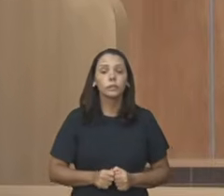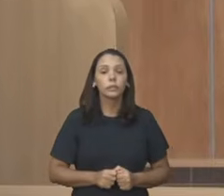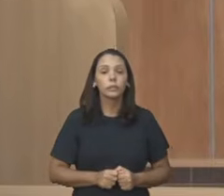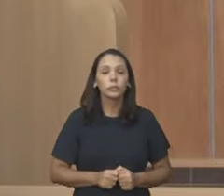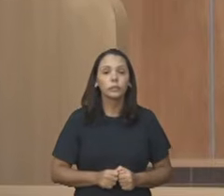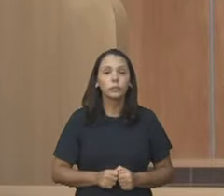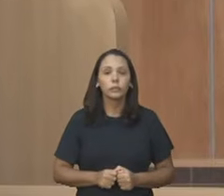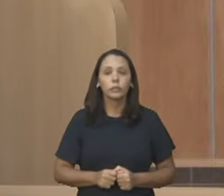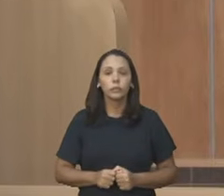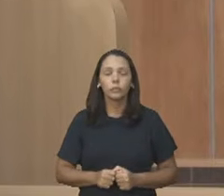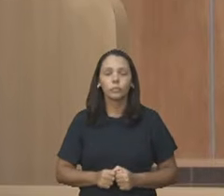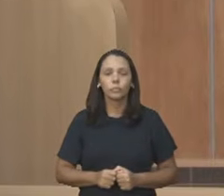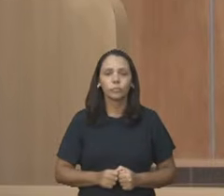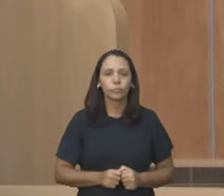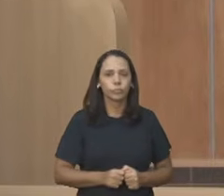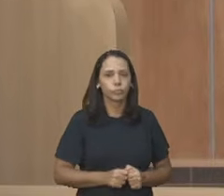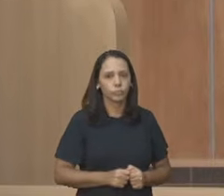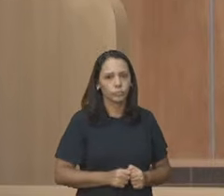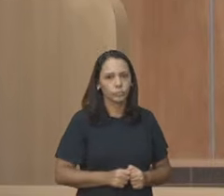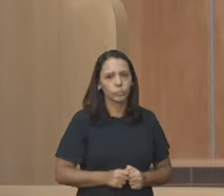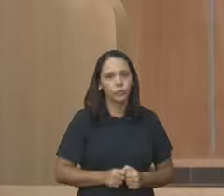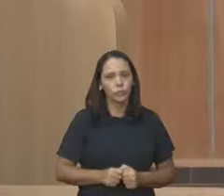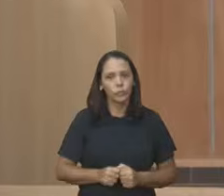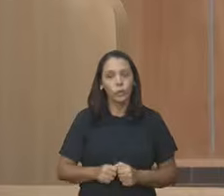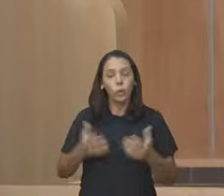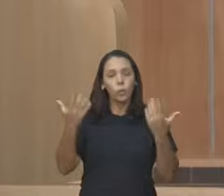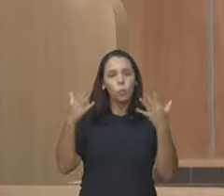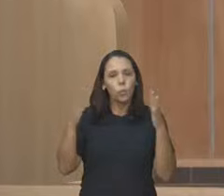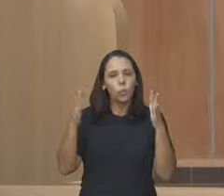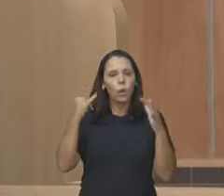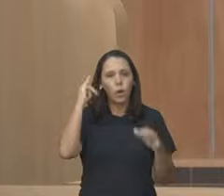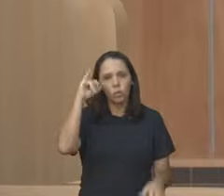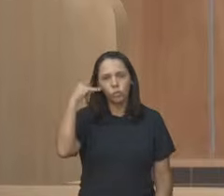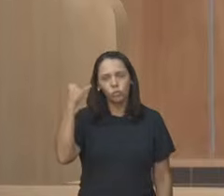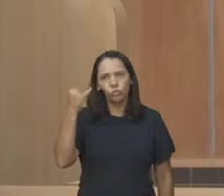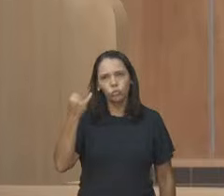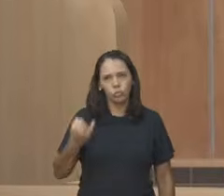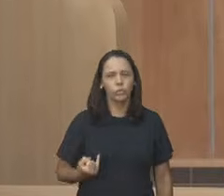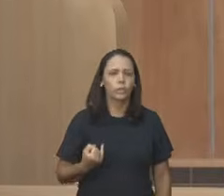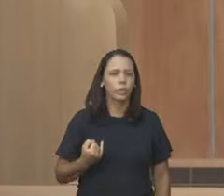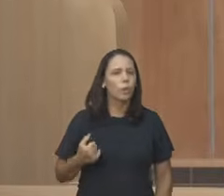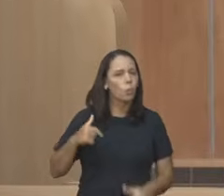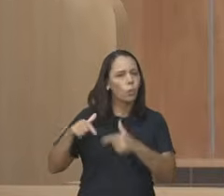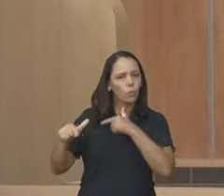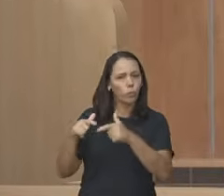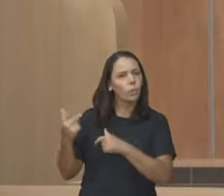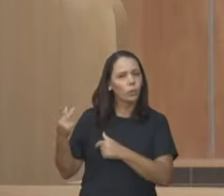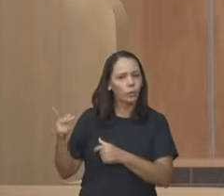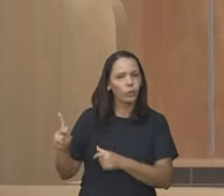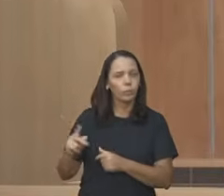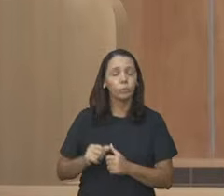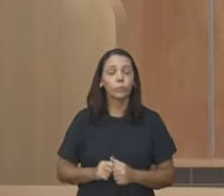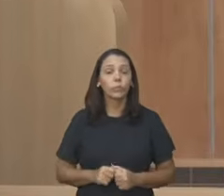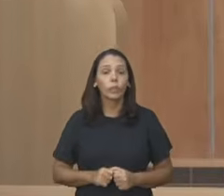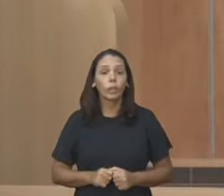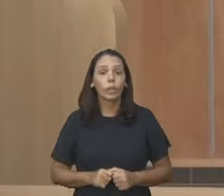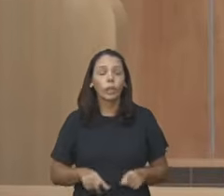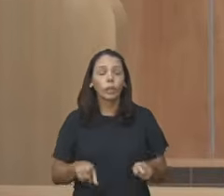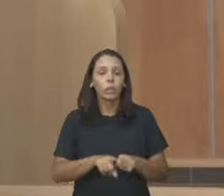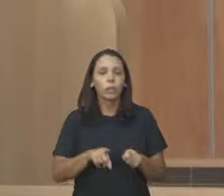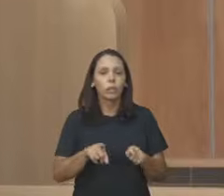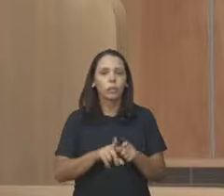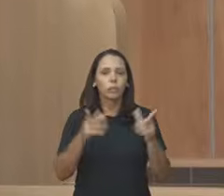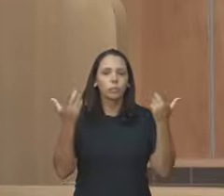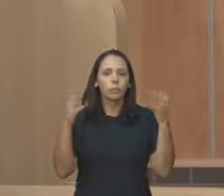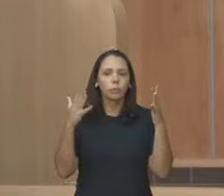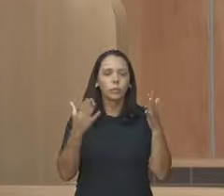E quero aqui parabenizar a Juliana da Fênix pelo trabalho que ela vem fazendo. E também, cara, eu quero